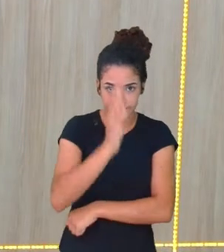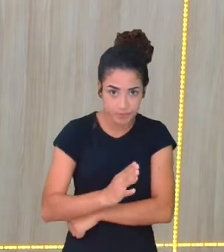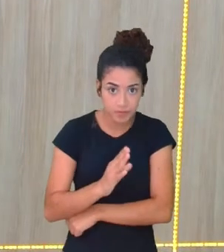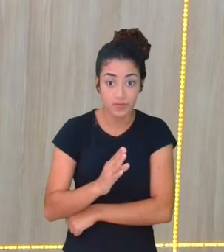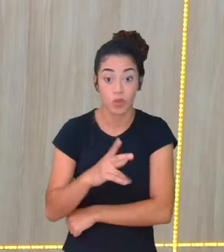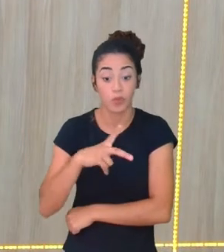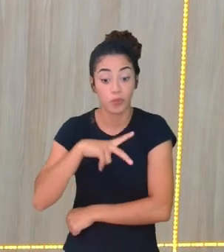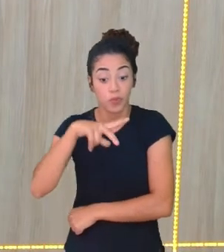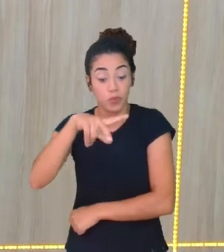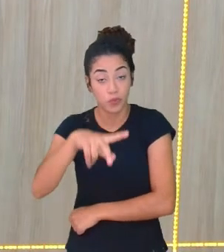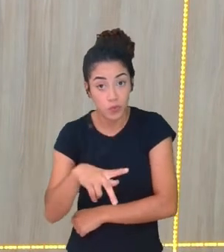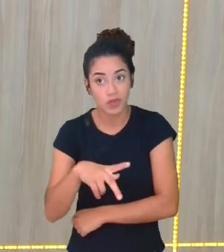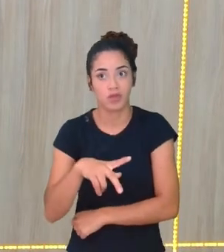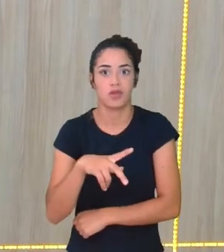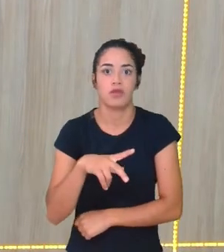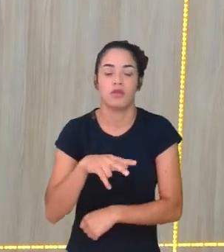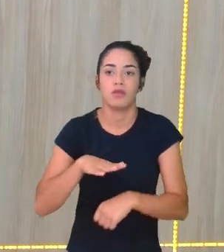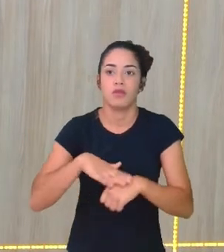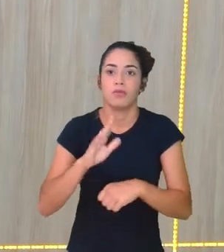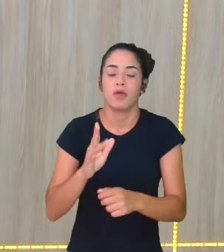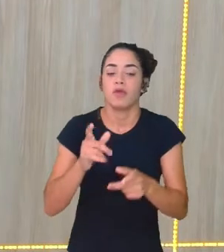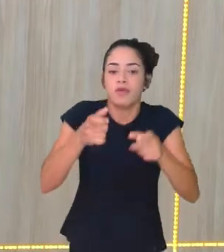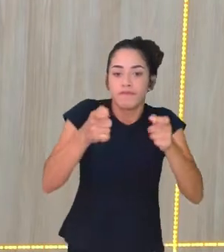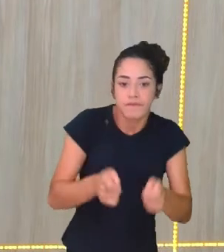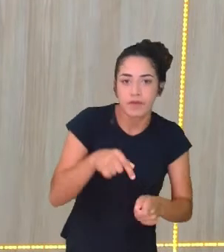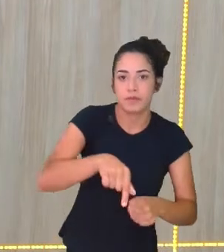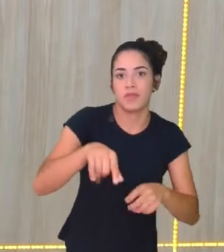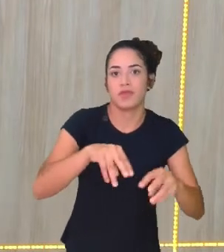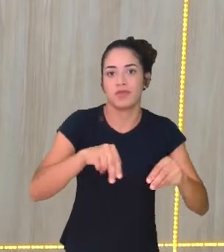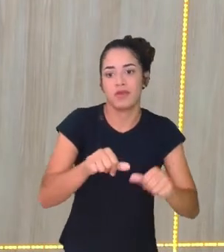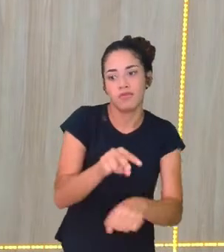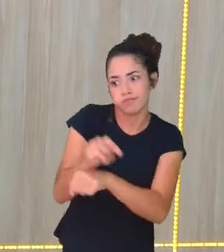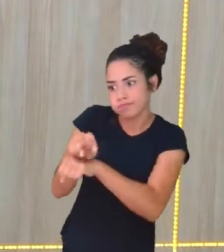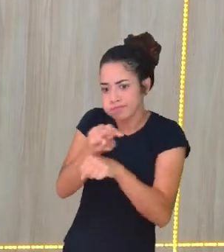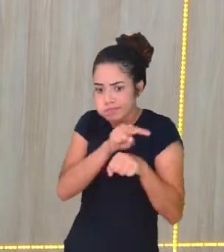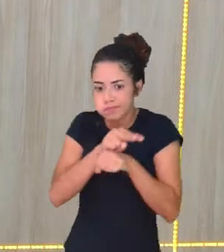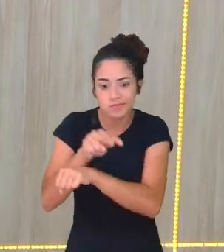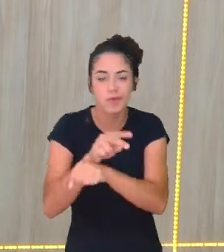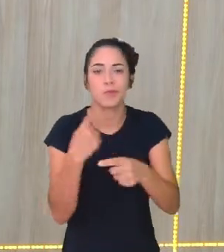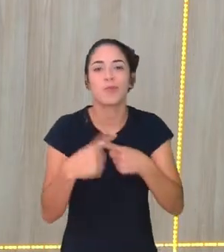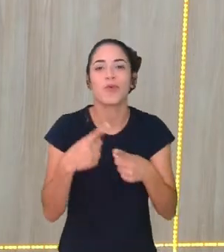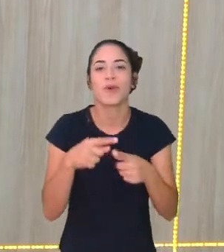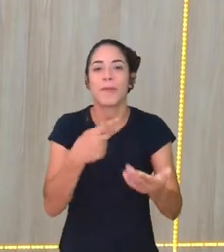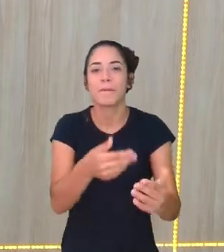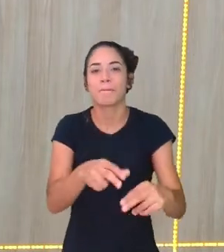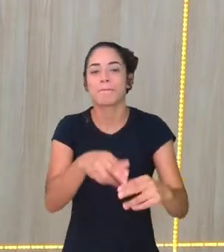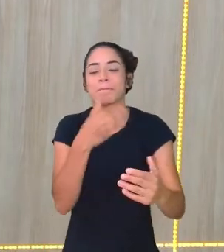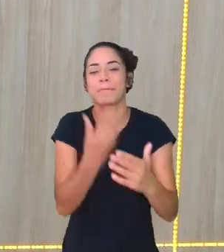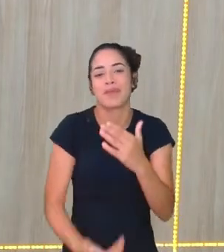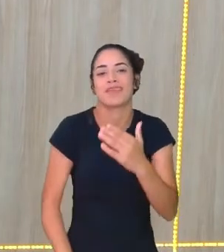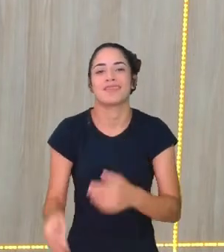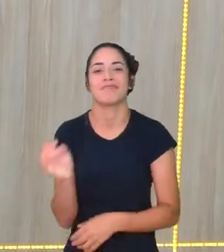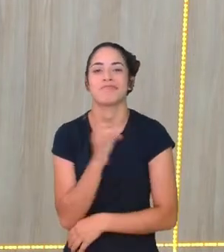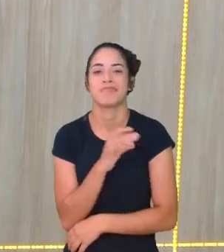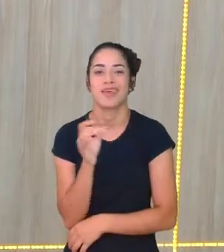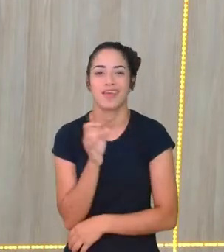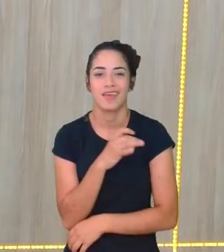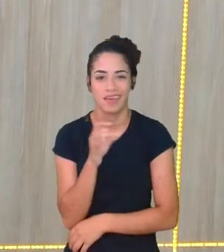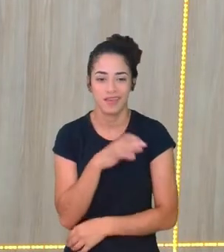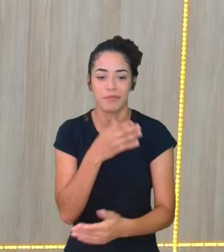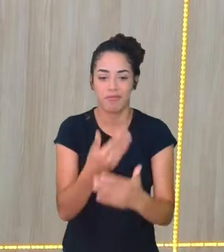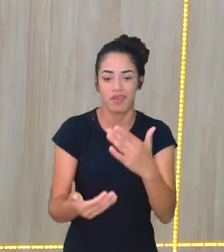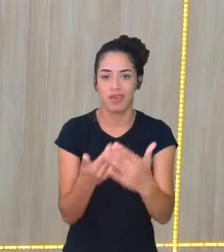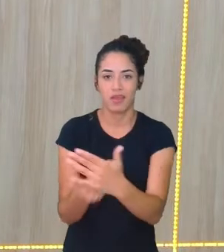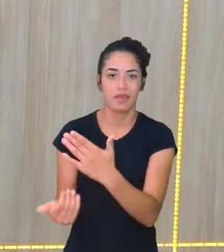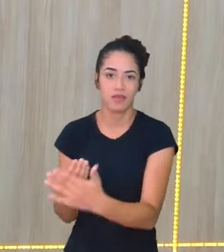posse de forma mais efetiva da terra né então o medo de perder as terras para Os Invasores né a